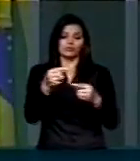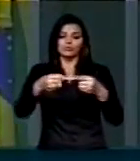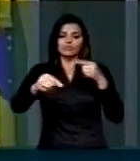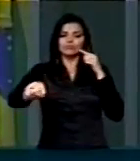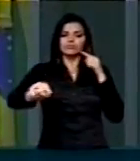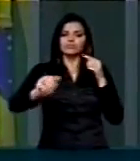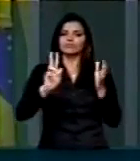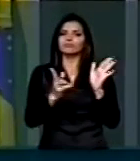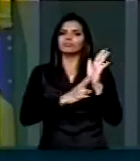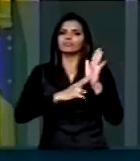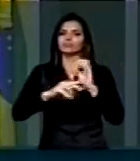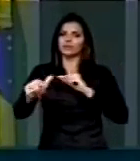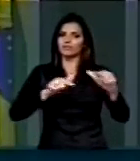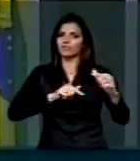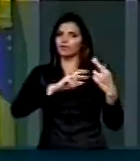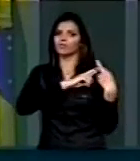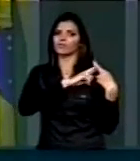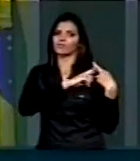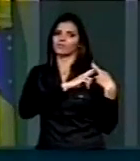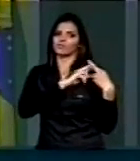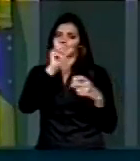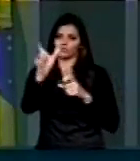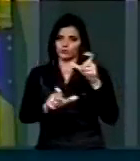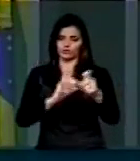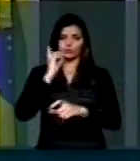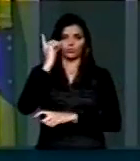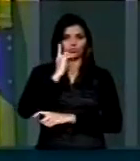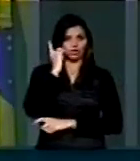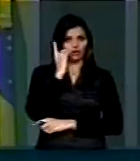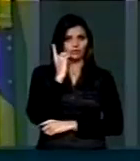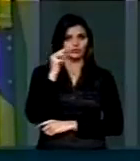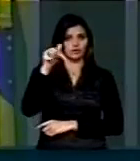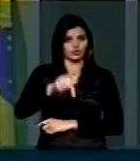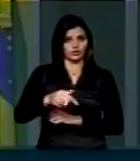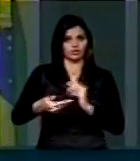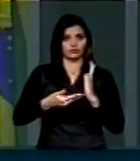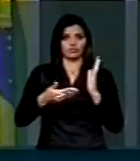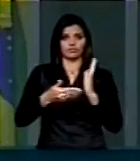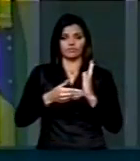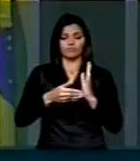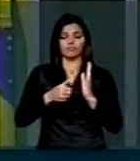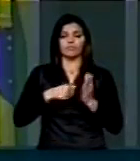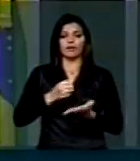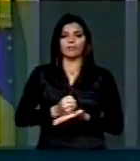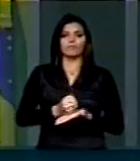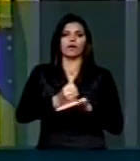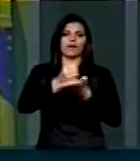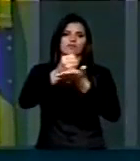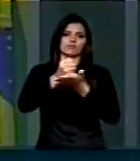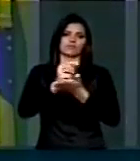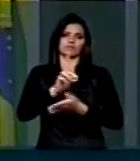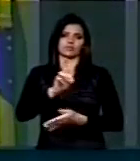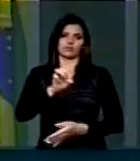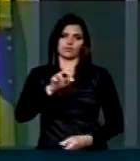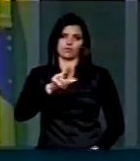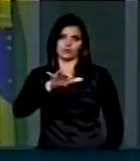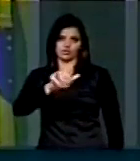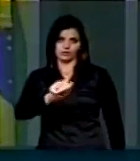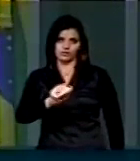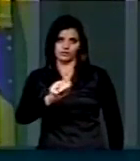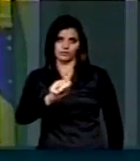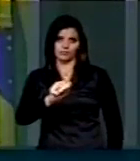com o exercício das elevadas funções legislativas que fazem desse parlamento um dos pilares da democracia,